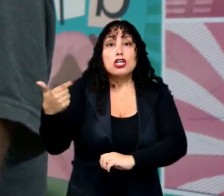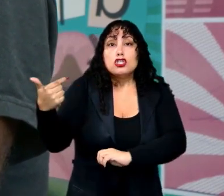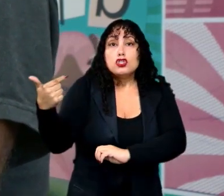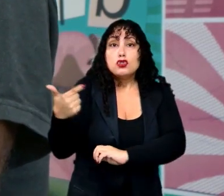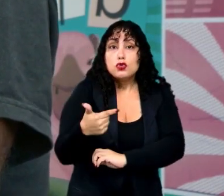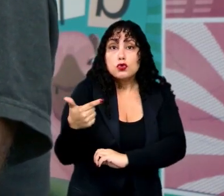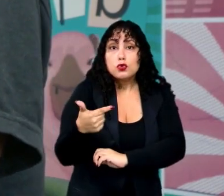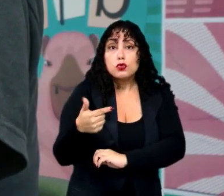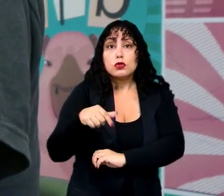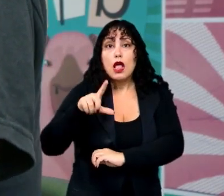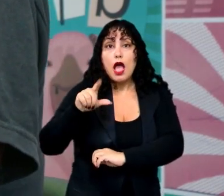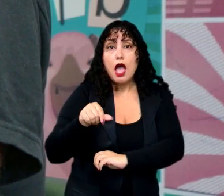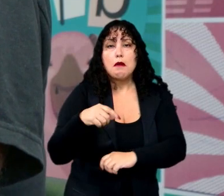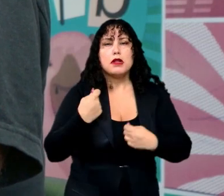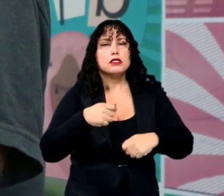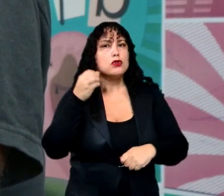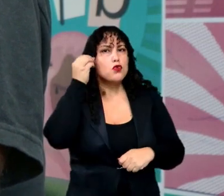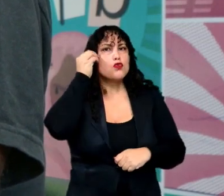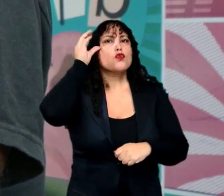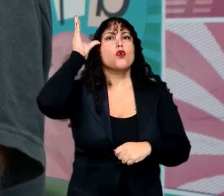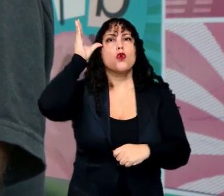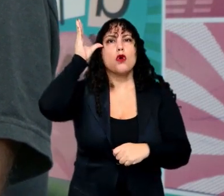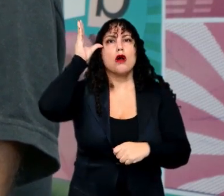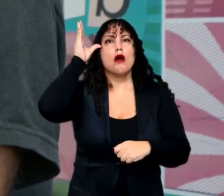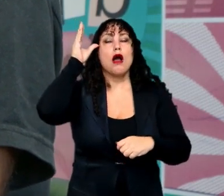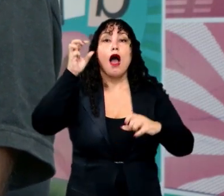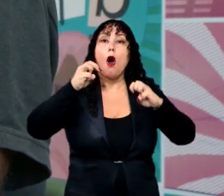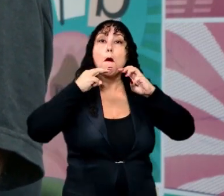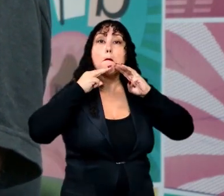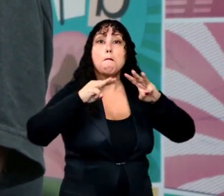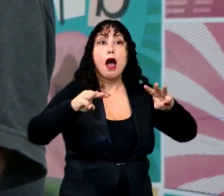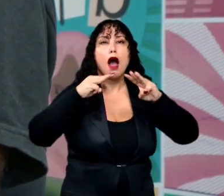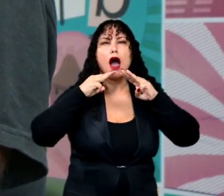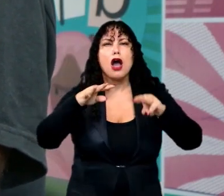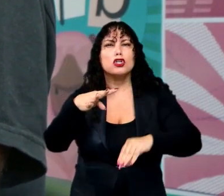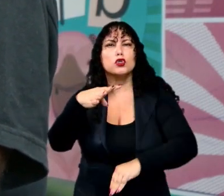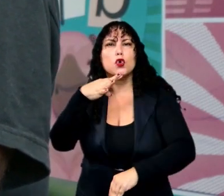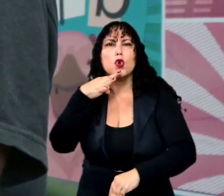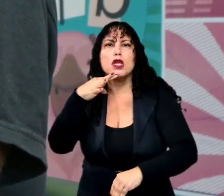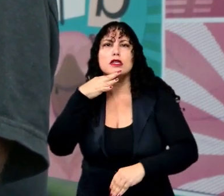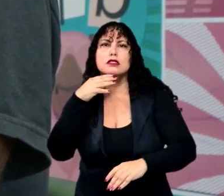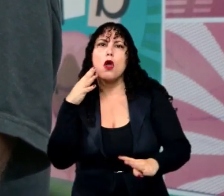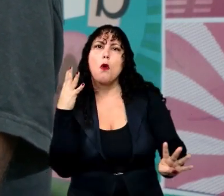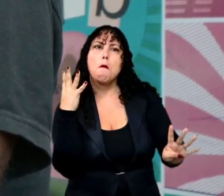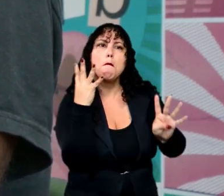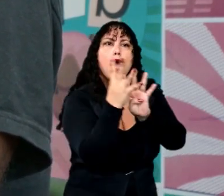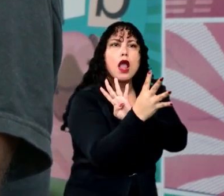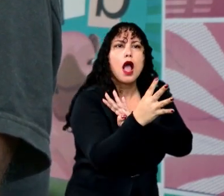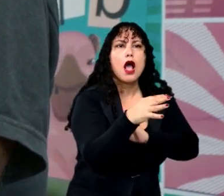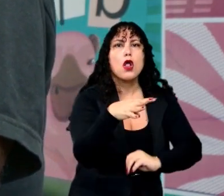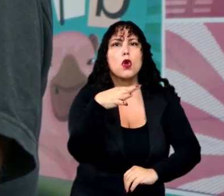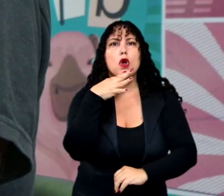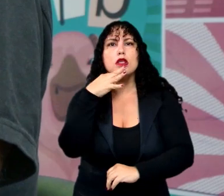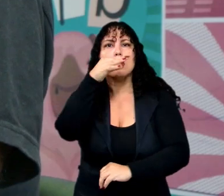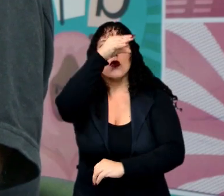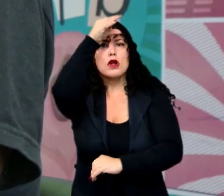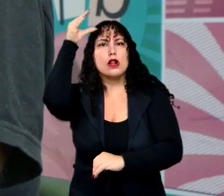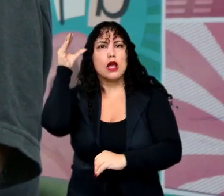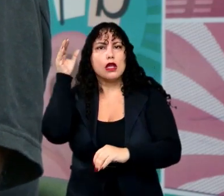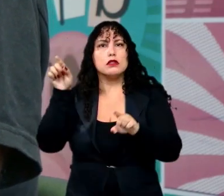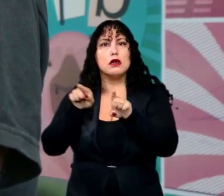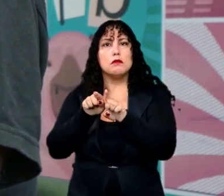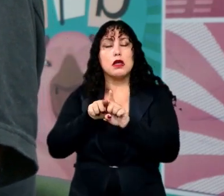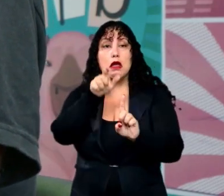né a gente tem que ter um conhecimento em relação ao marketing dele conhecer muito bem o seu mercado o seu cliente e